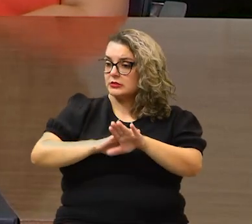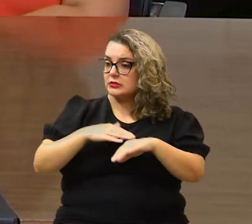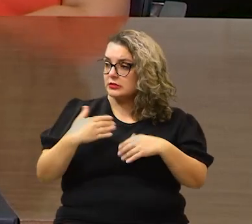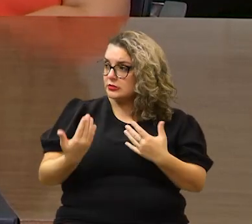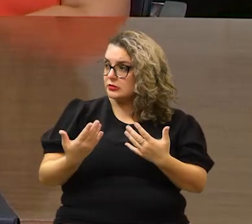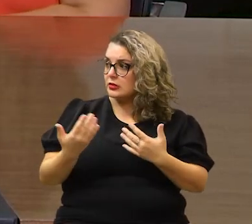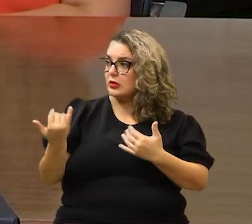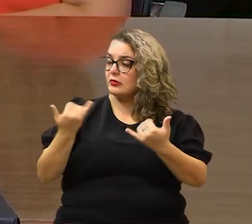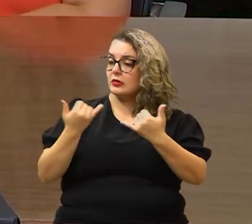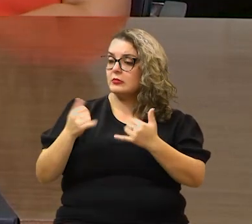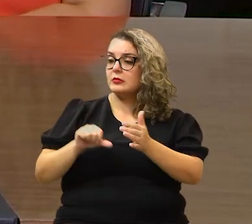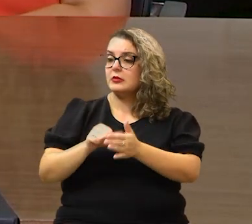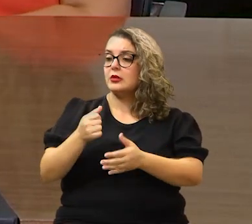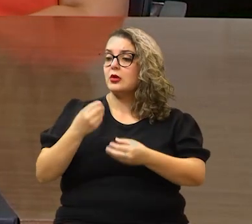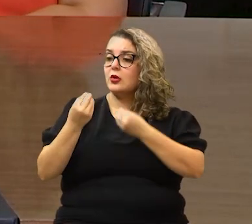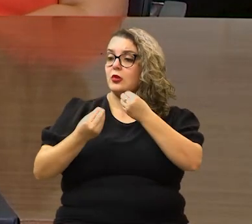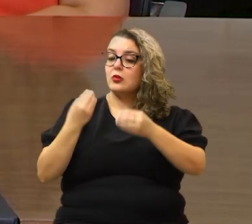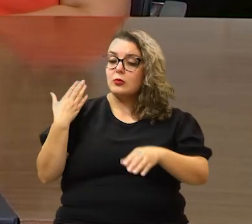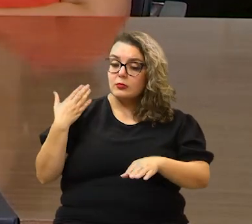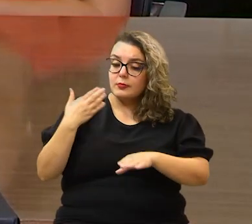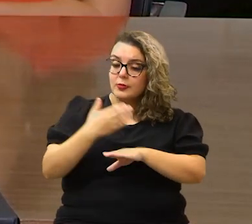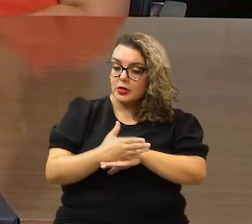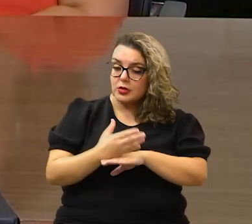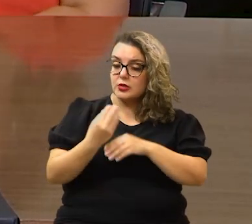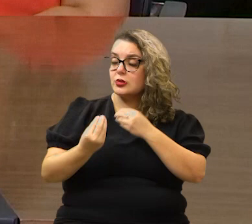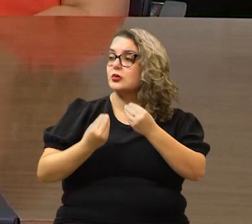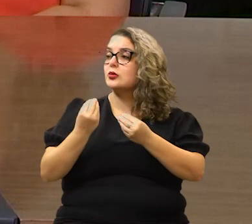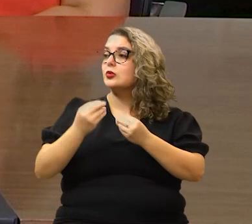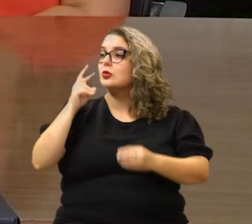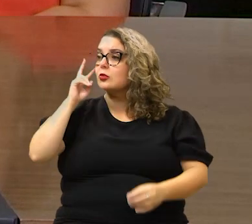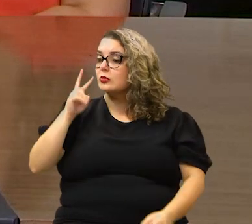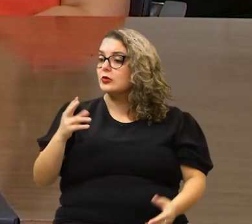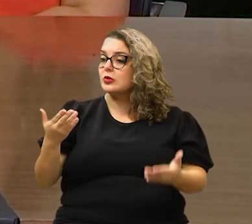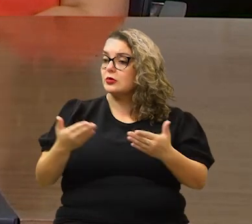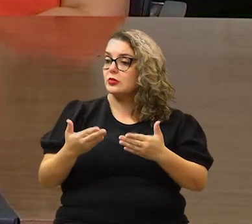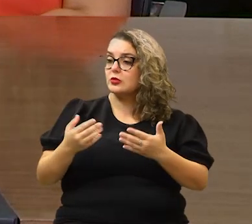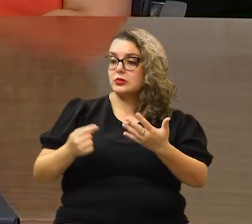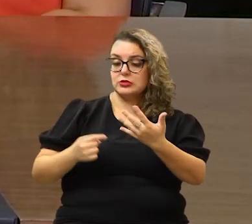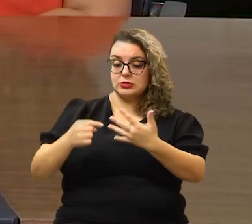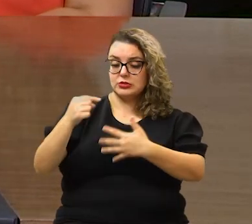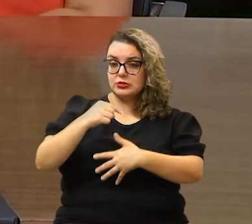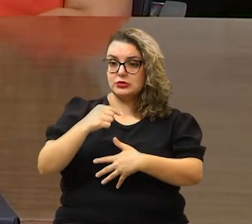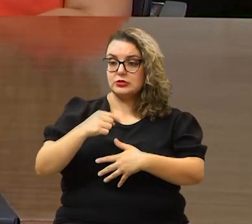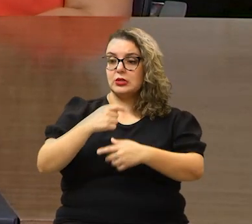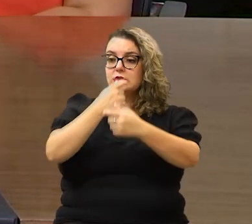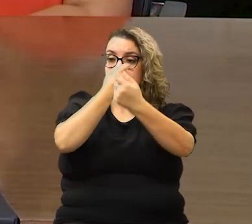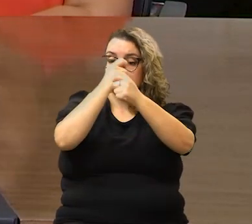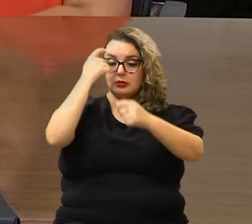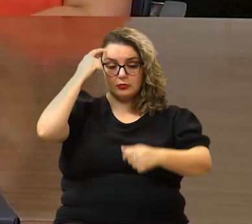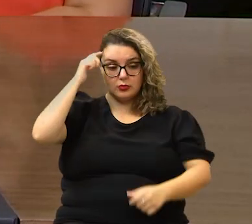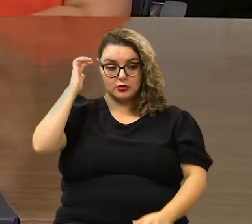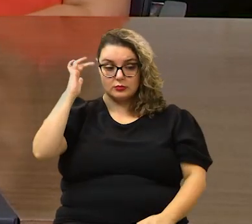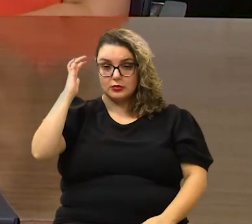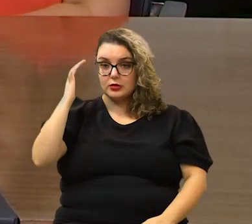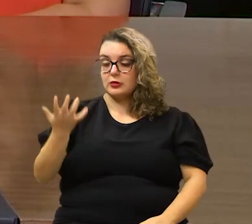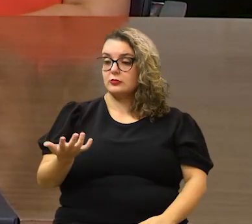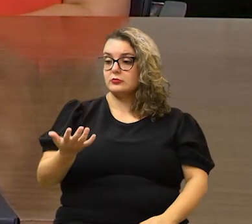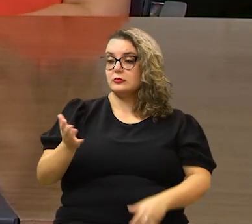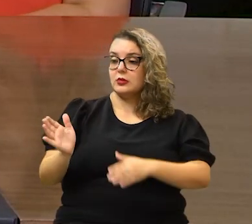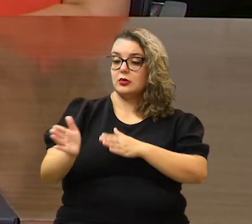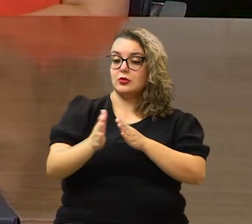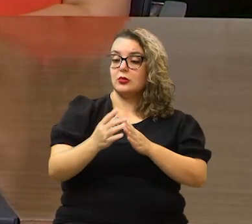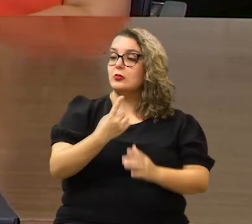de uma dessas atividades. Fala primeiro para mim, como foi participar e como que o senhor vê hoje essa questão da PUC